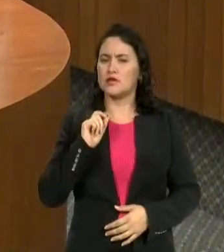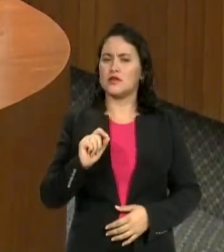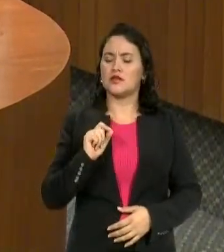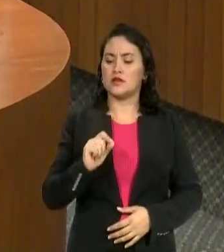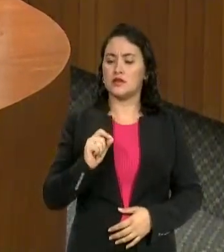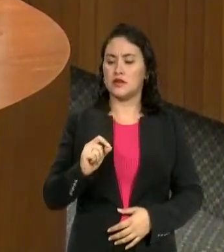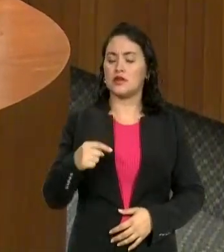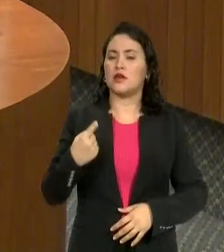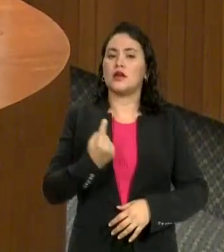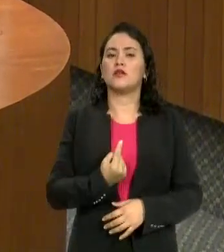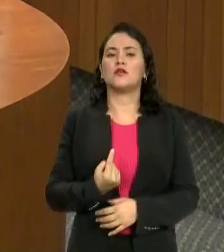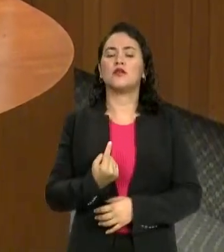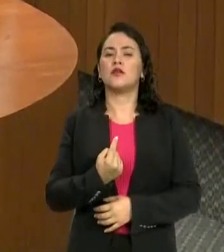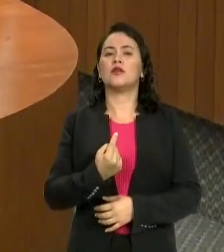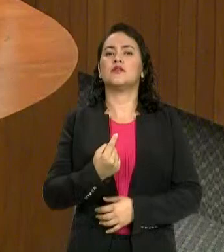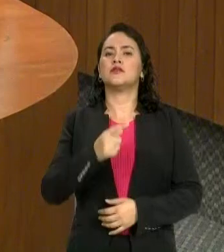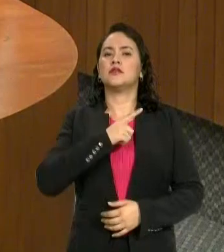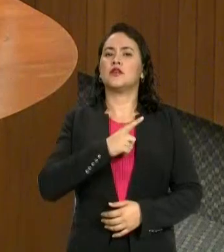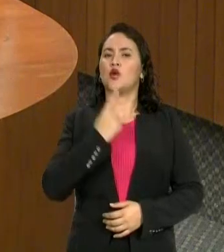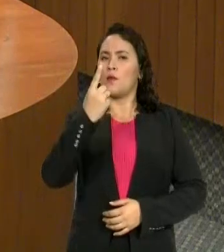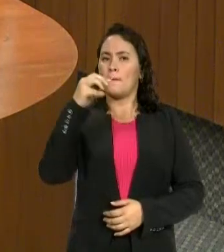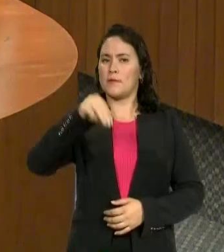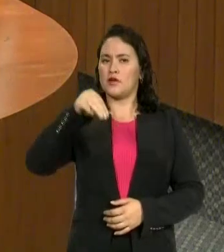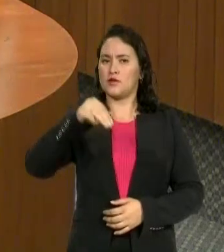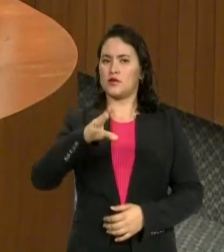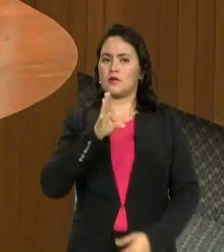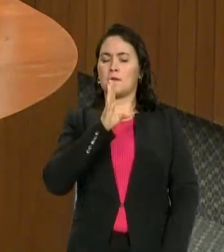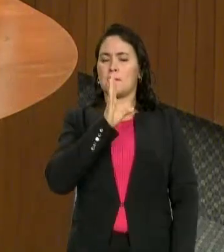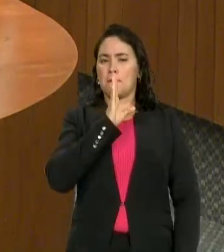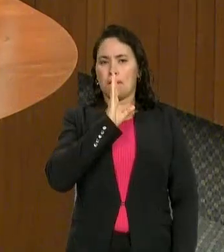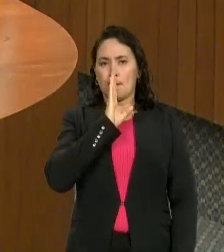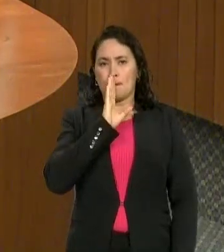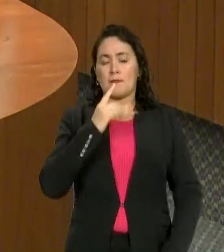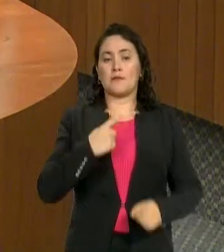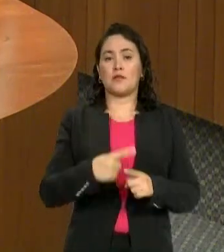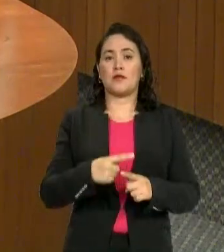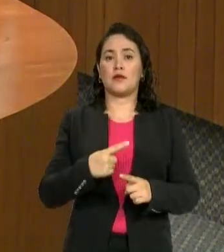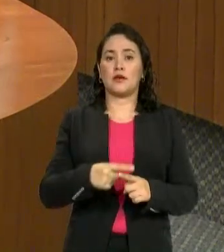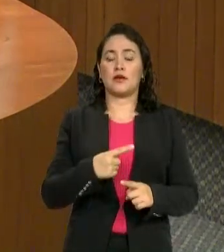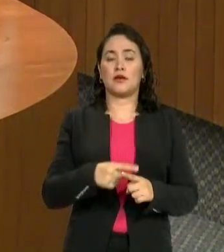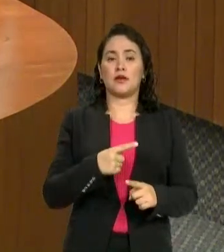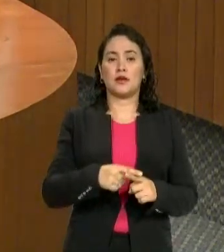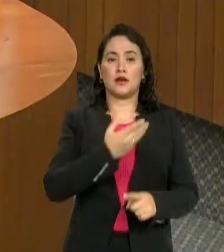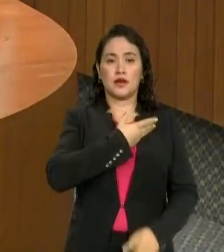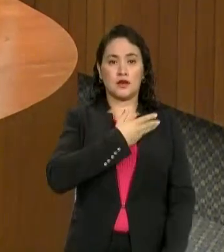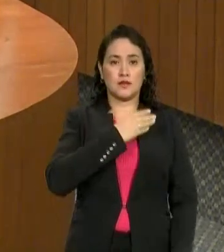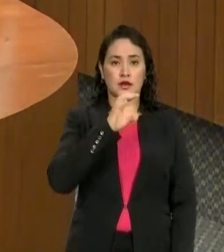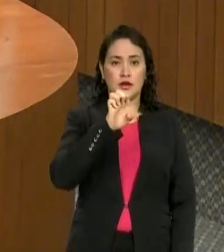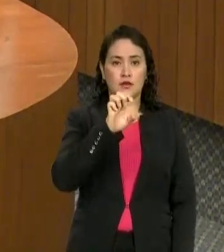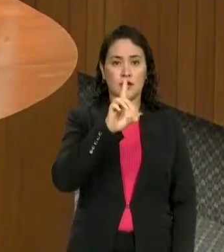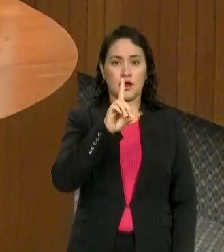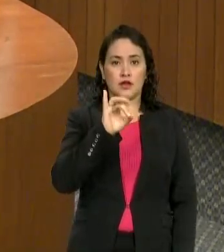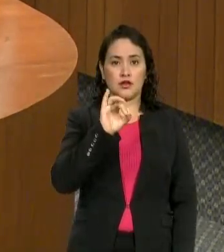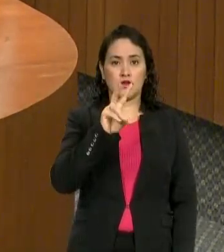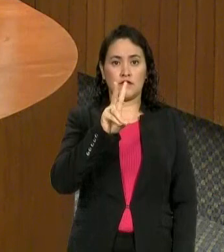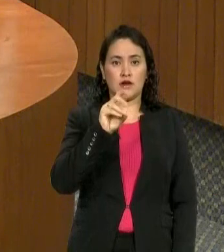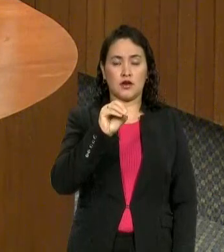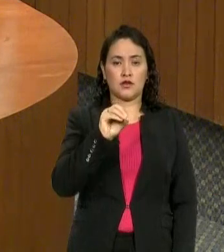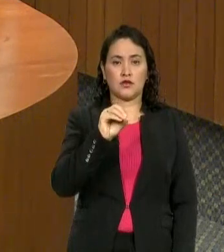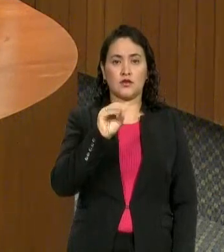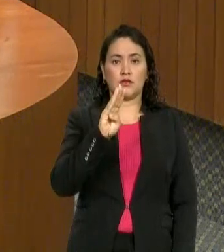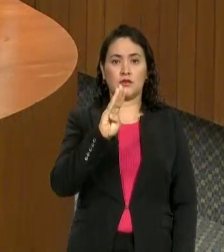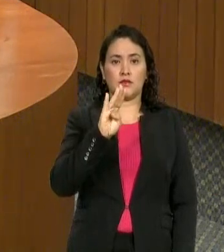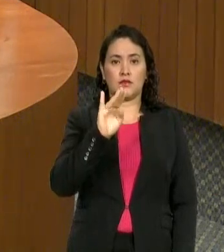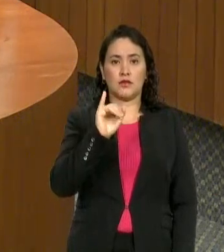façamos um minuto de silêncio pela passagem do nosso amigo Edvaldo Pereira Biguar, ex-presidente da